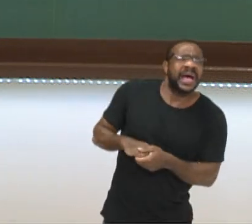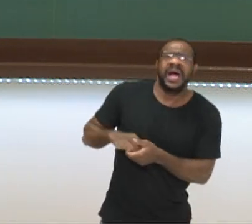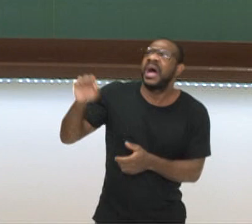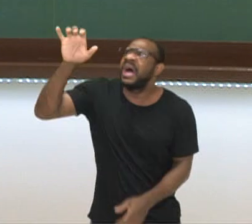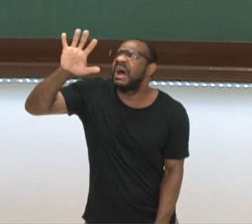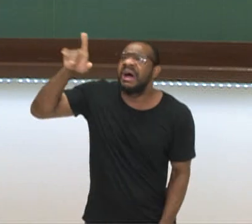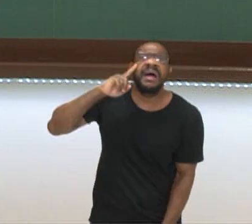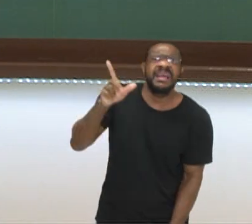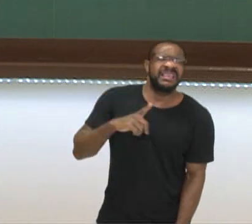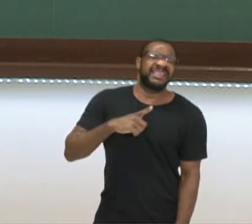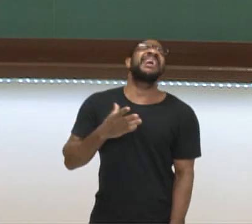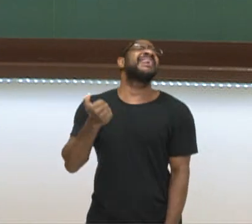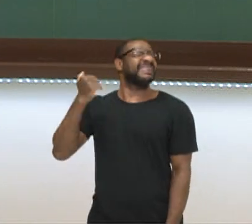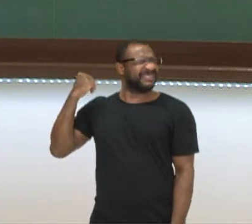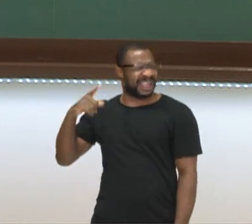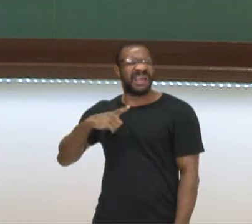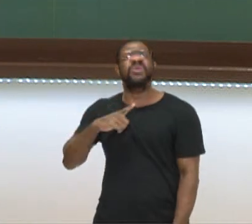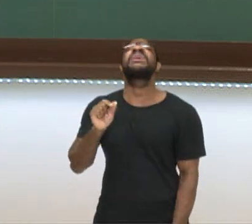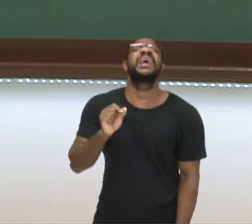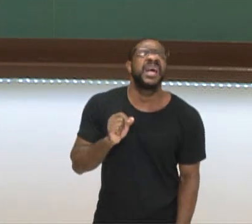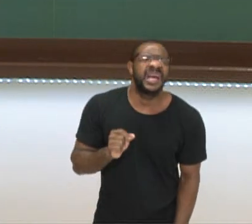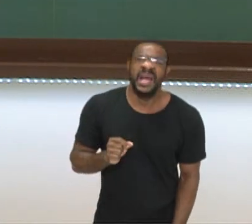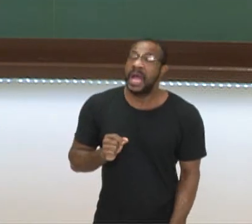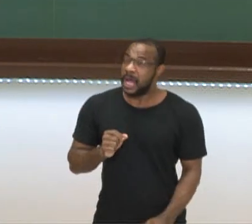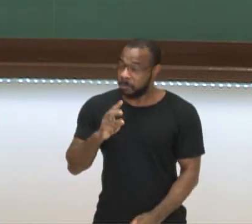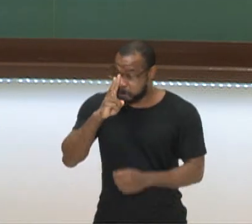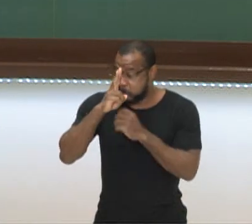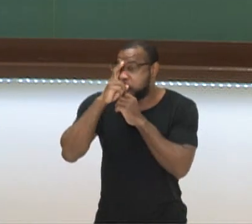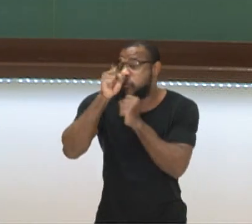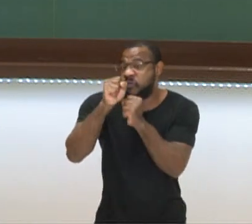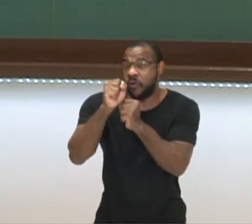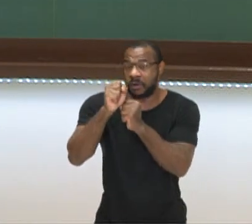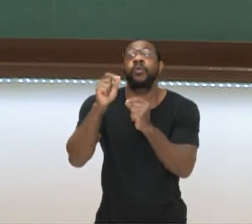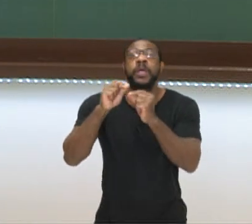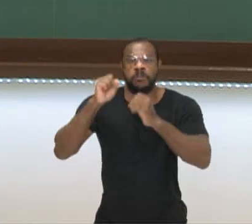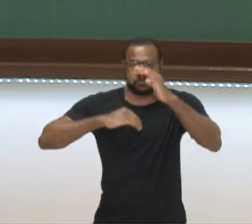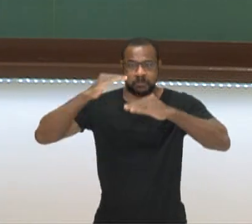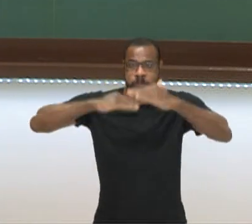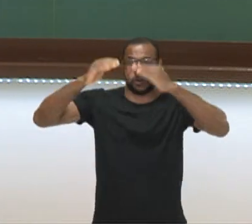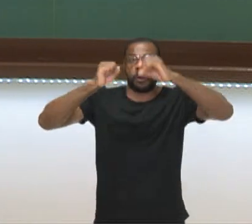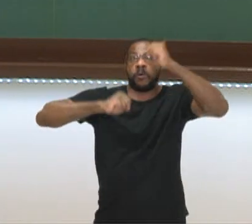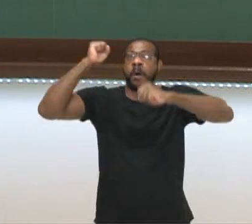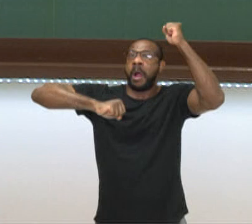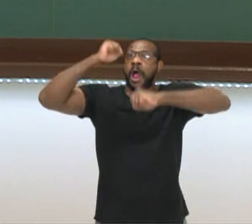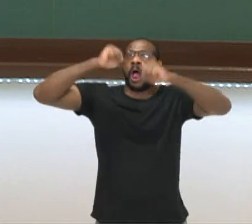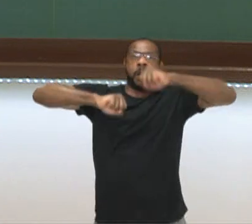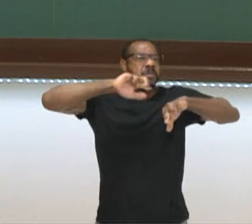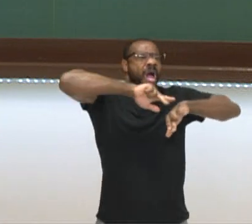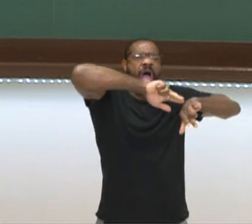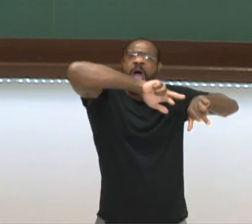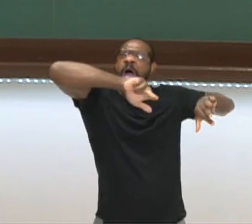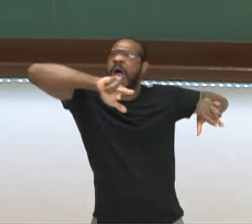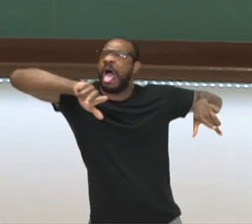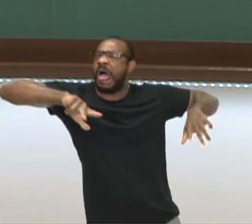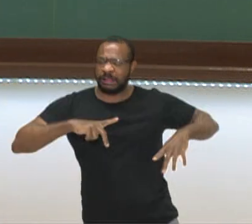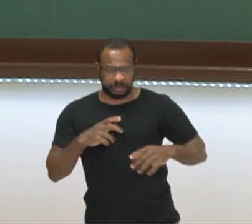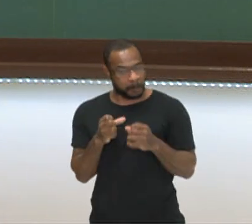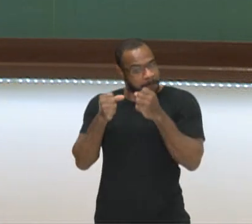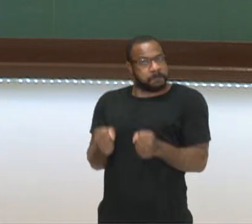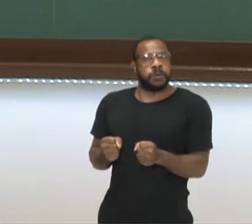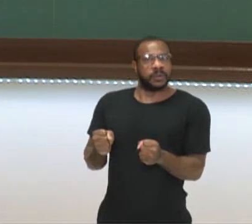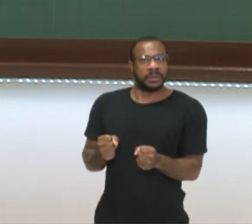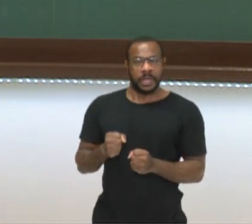uma grande, mas grande potência industrial. Era ela quem já havia vivido, foi a